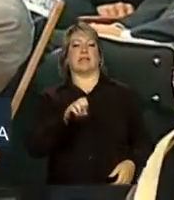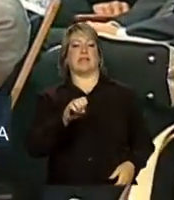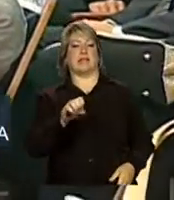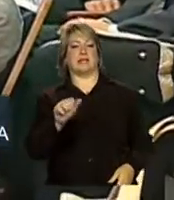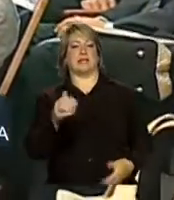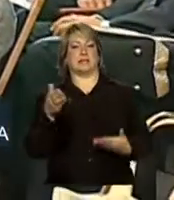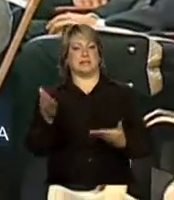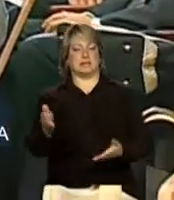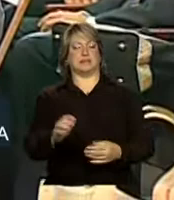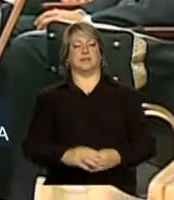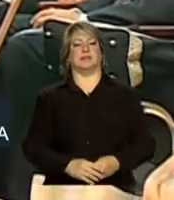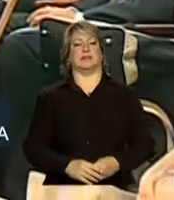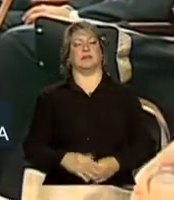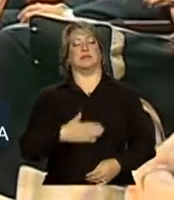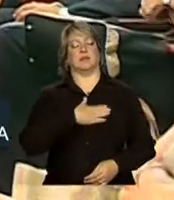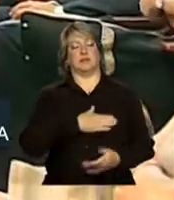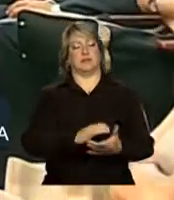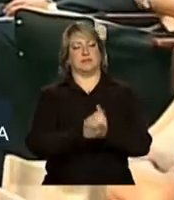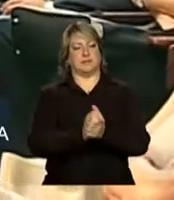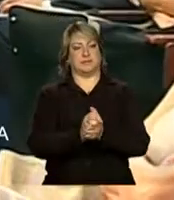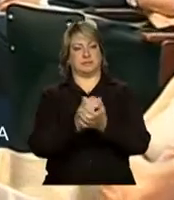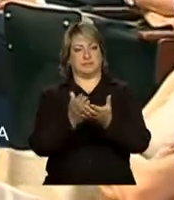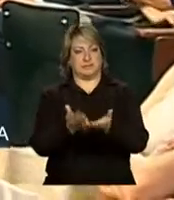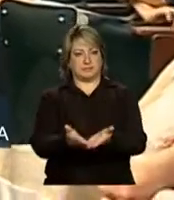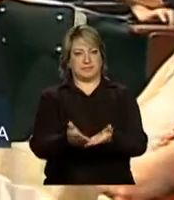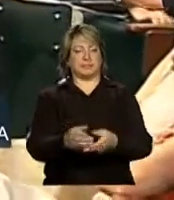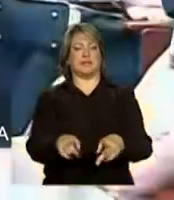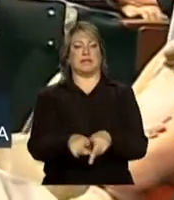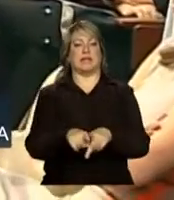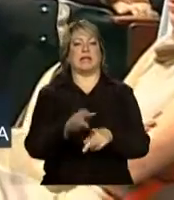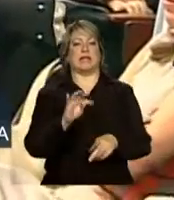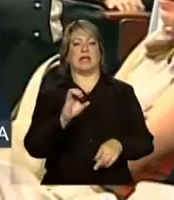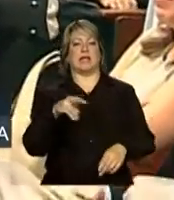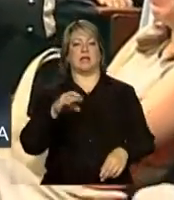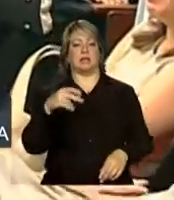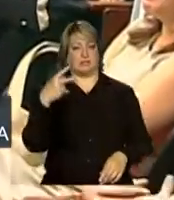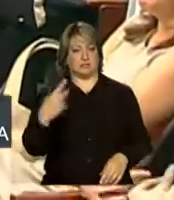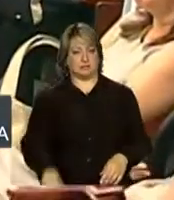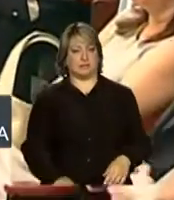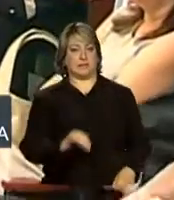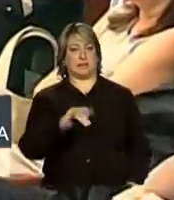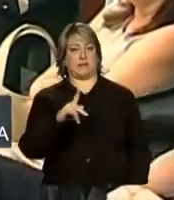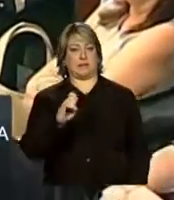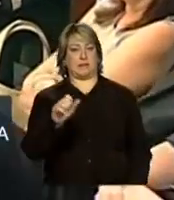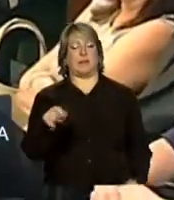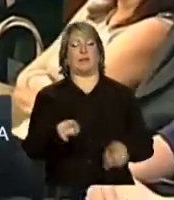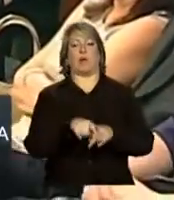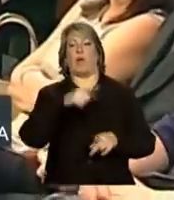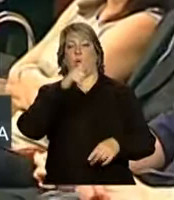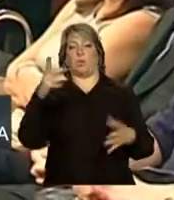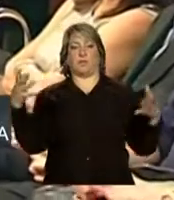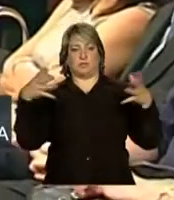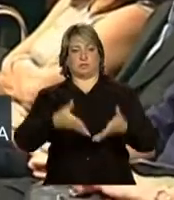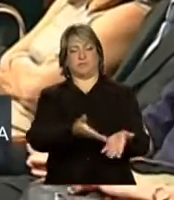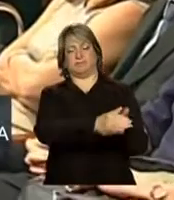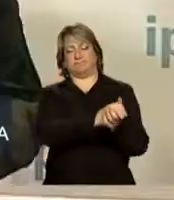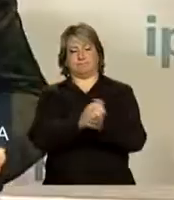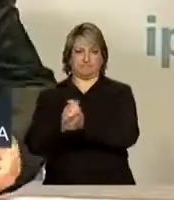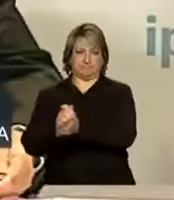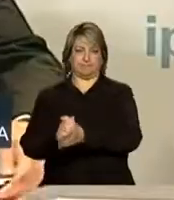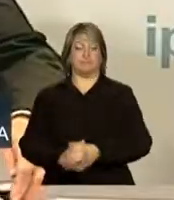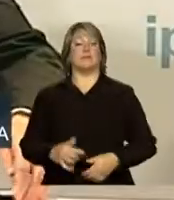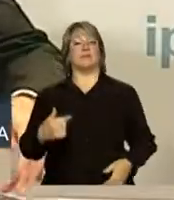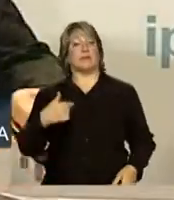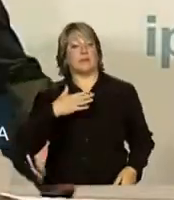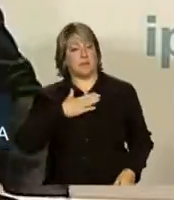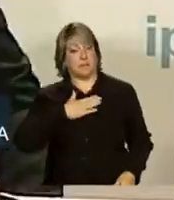Petrelli, gostaria de saudá-la, aos técnicos da casa e às demais presentes. Para mim